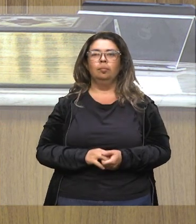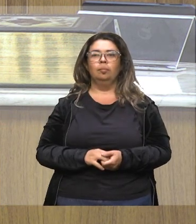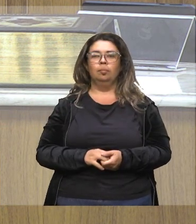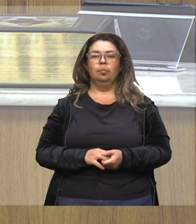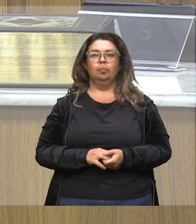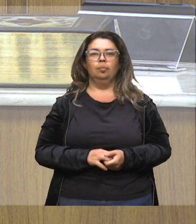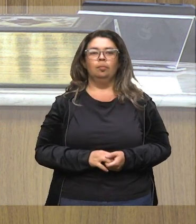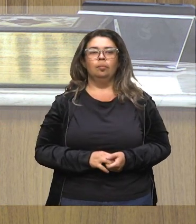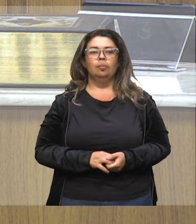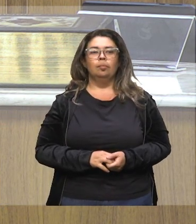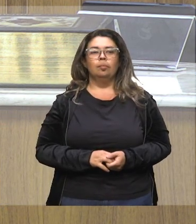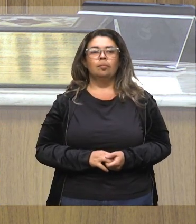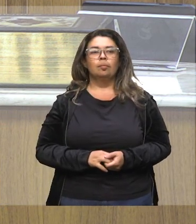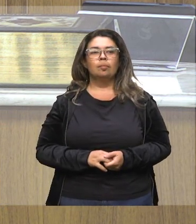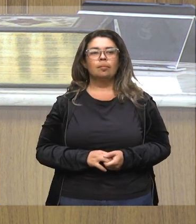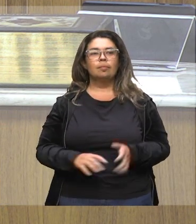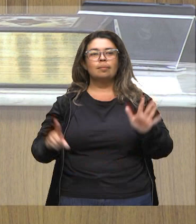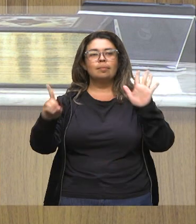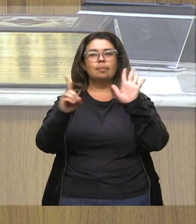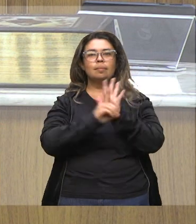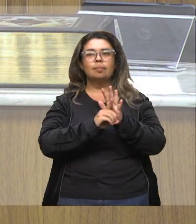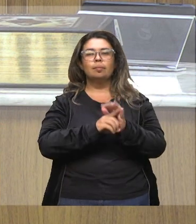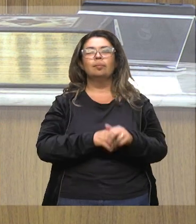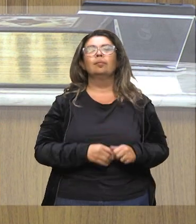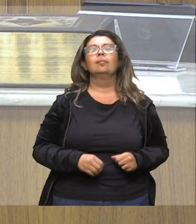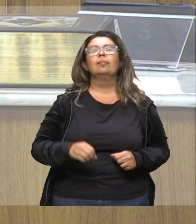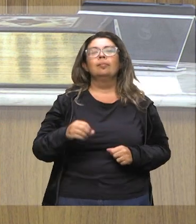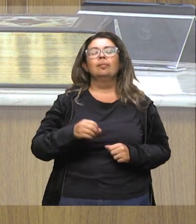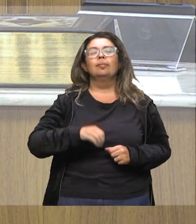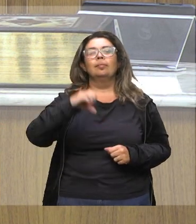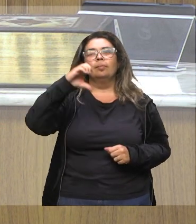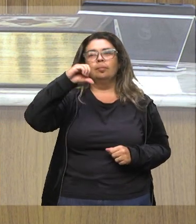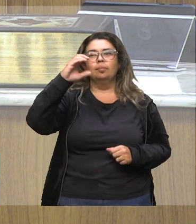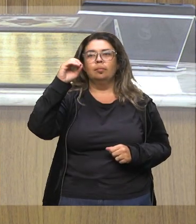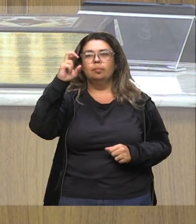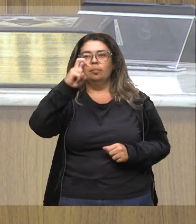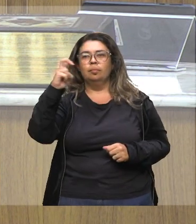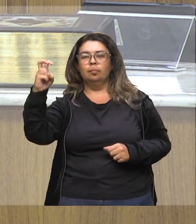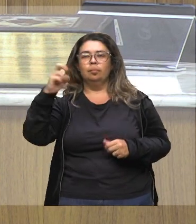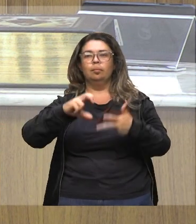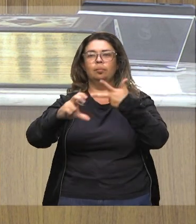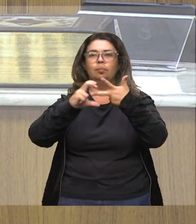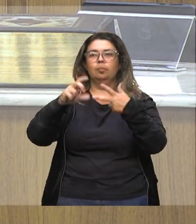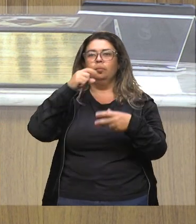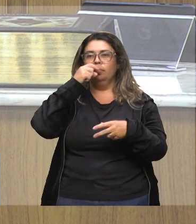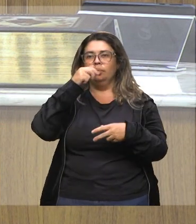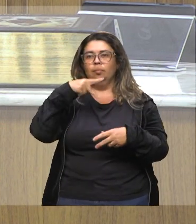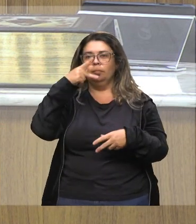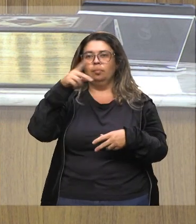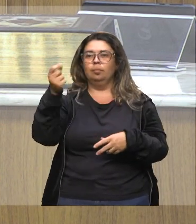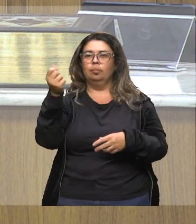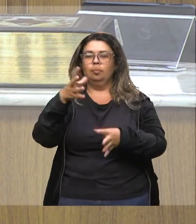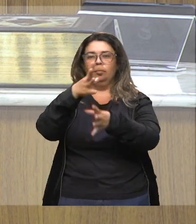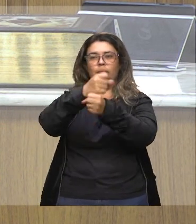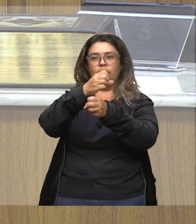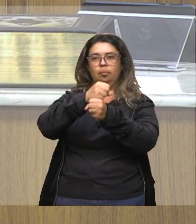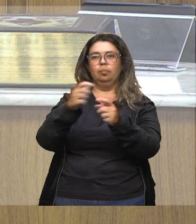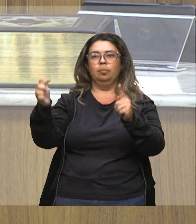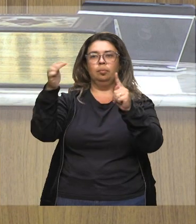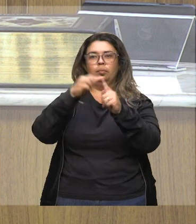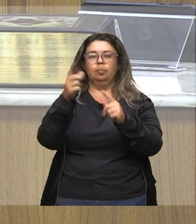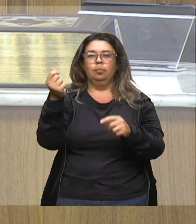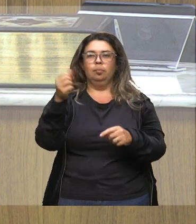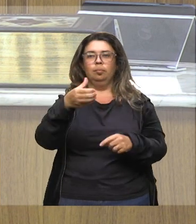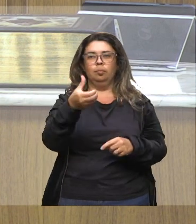R$ 41.100. Decreto número 9.055, do Poder Executivo, que dispõe sobre abertura de crédito adicional especial para os fins específicos no